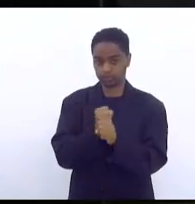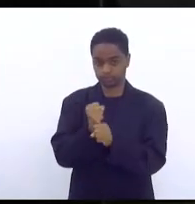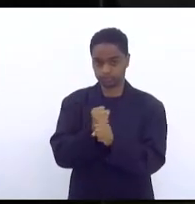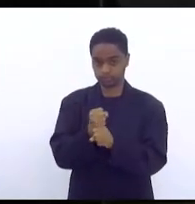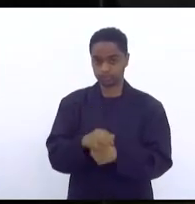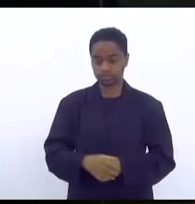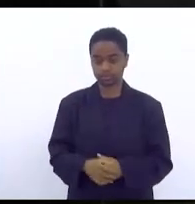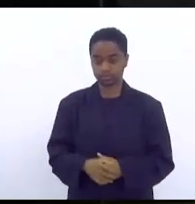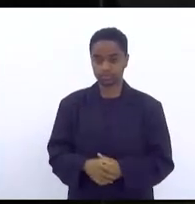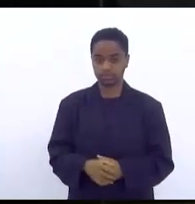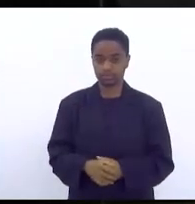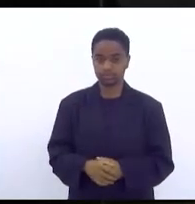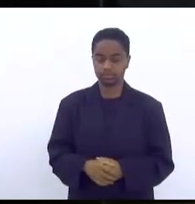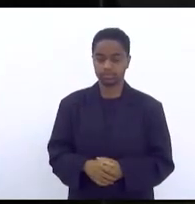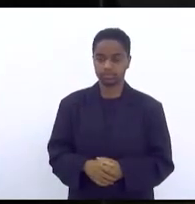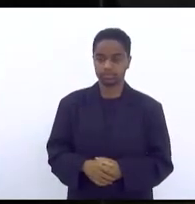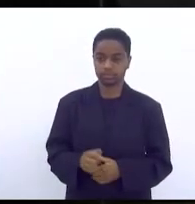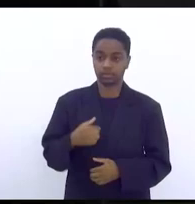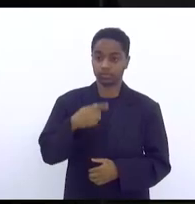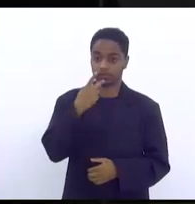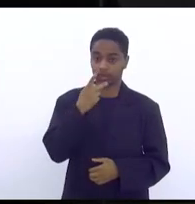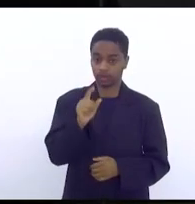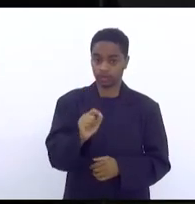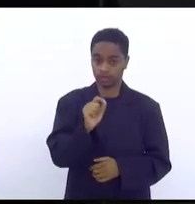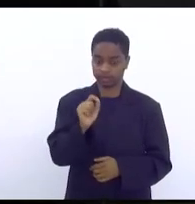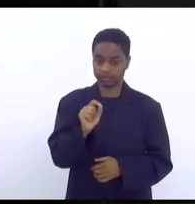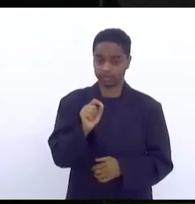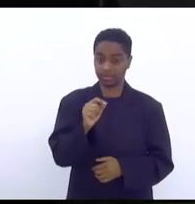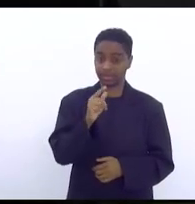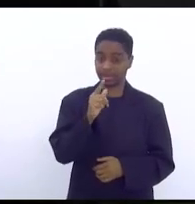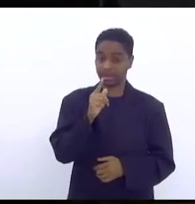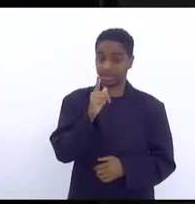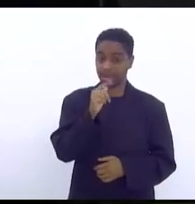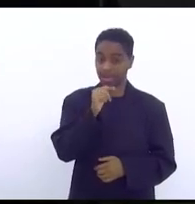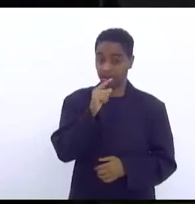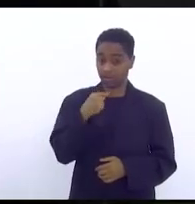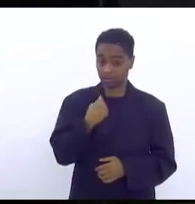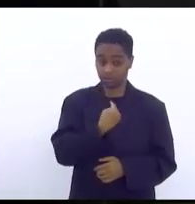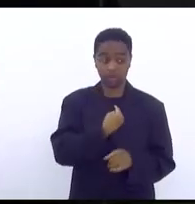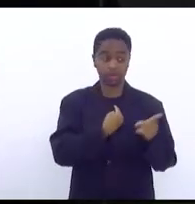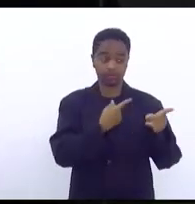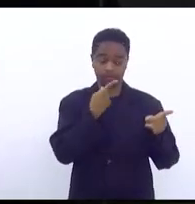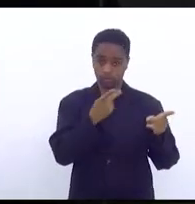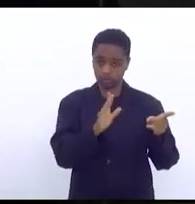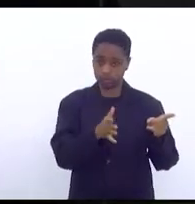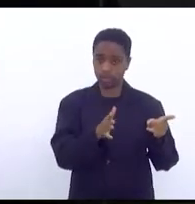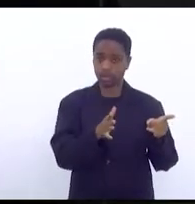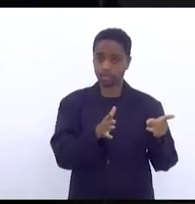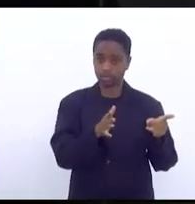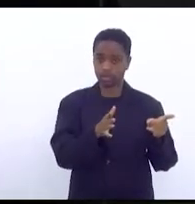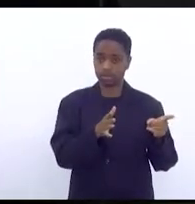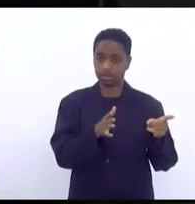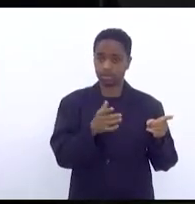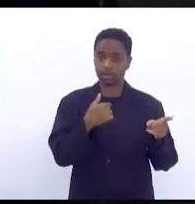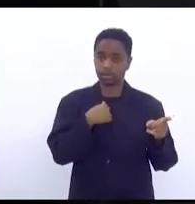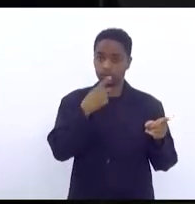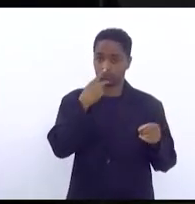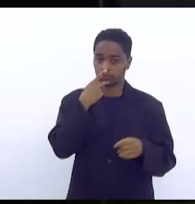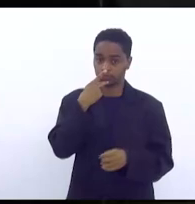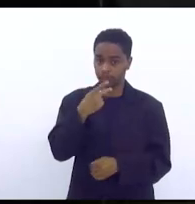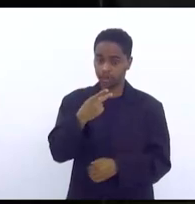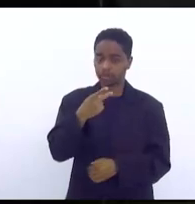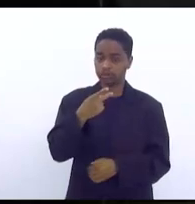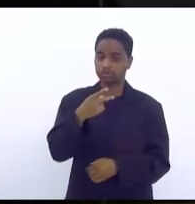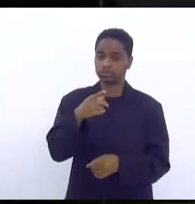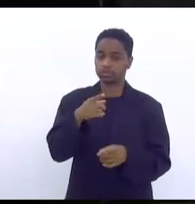e eu digo o seguinte a água nossa chaulim ressaltou aqui eu ressalto em